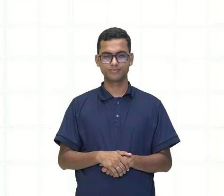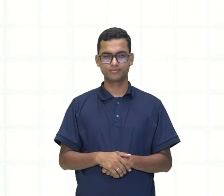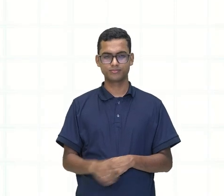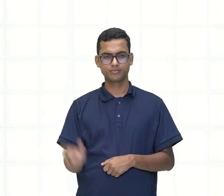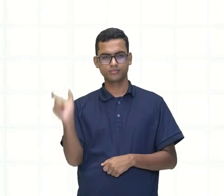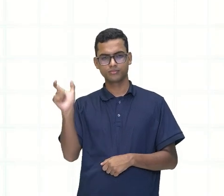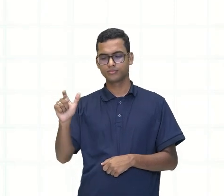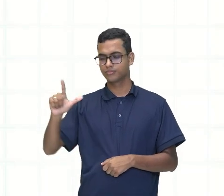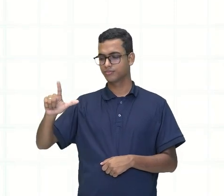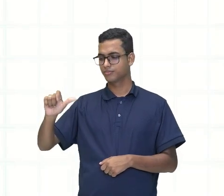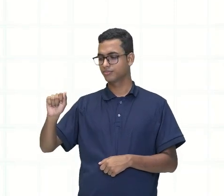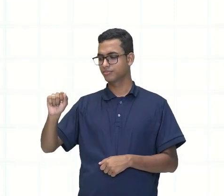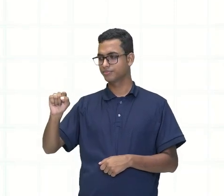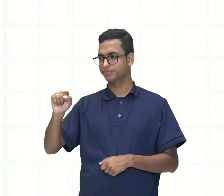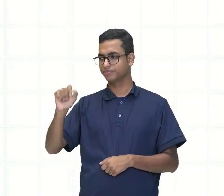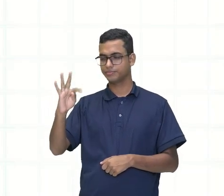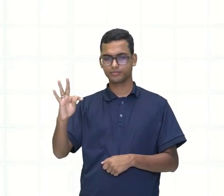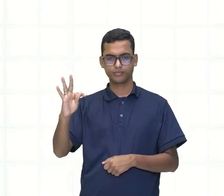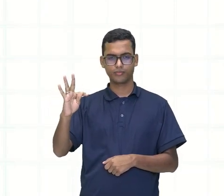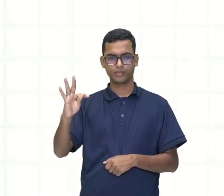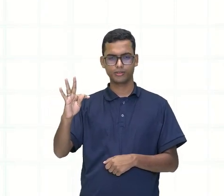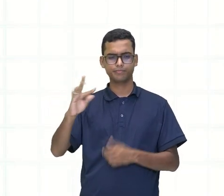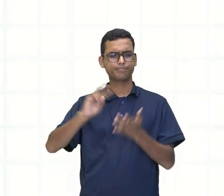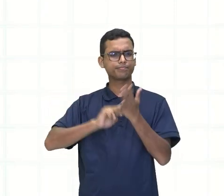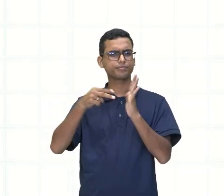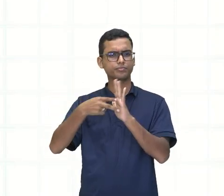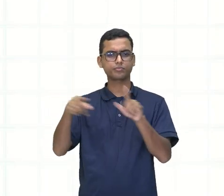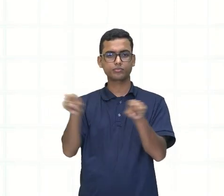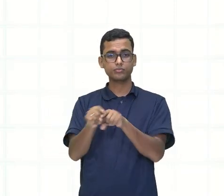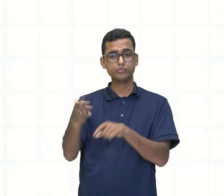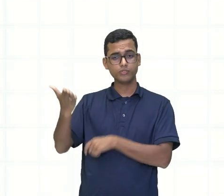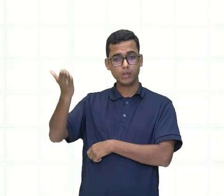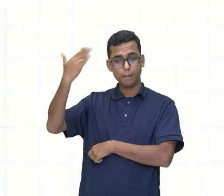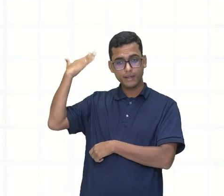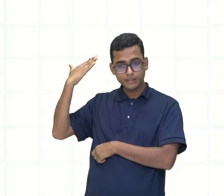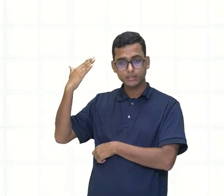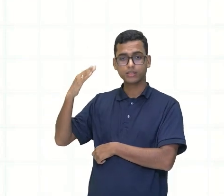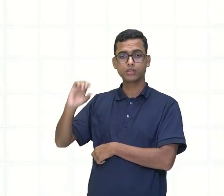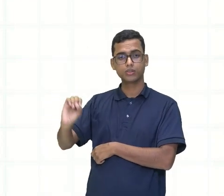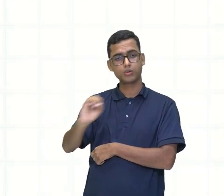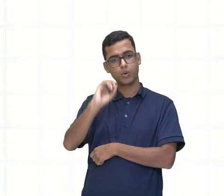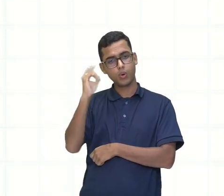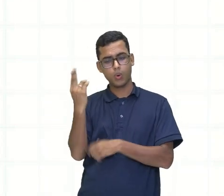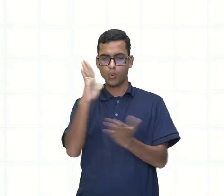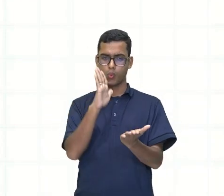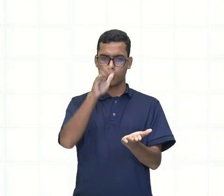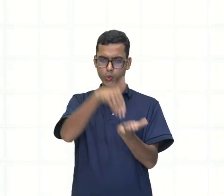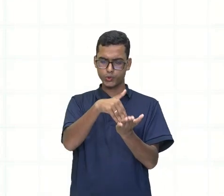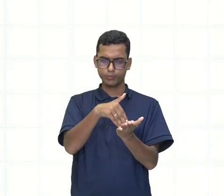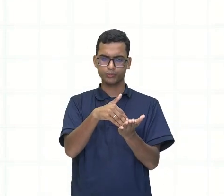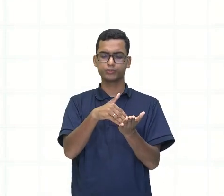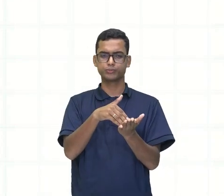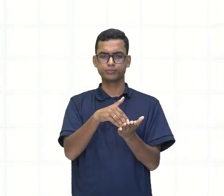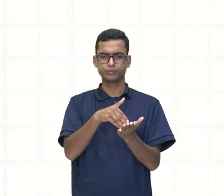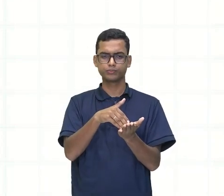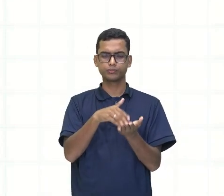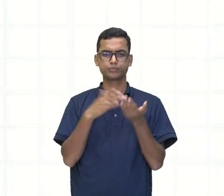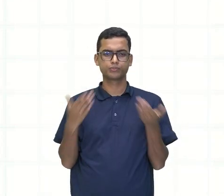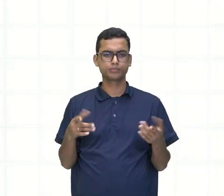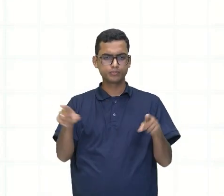último. Passado, último. Observe aí a frase. We worked until 9